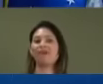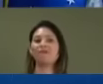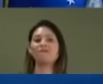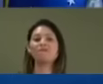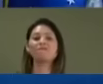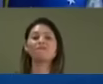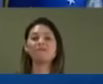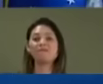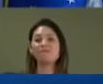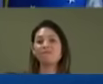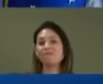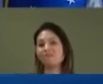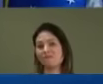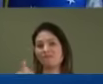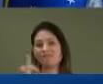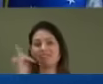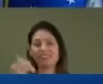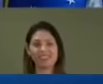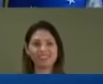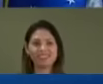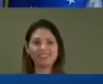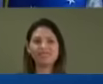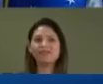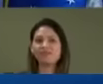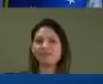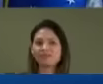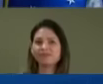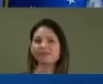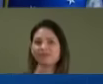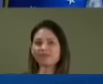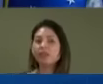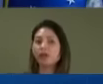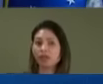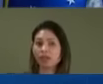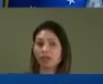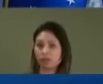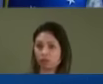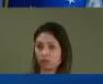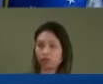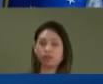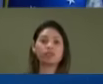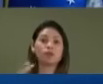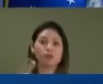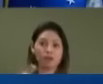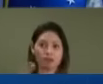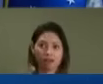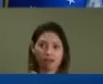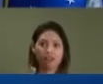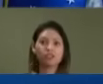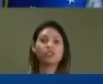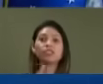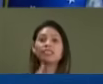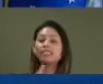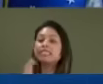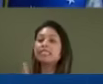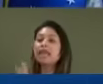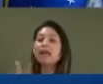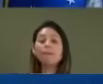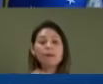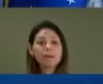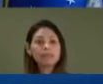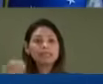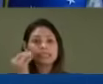importante ressaltar também que a instituição Caixa está sempre buscando meios